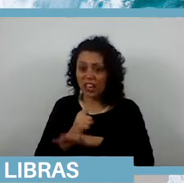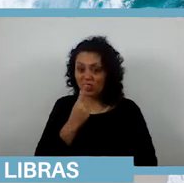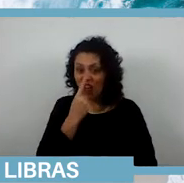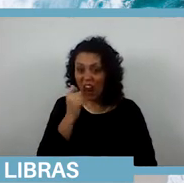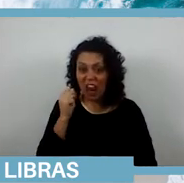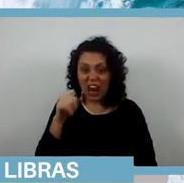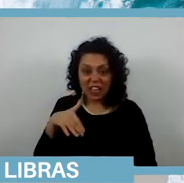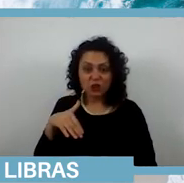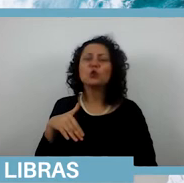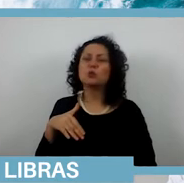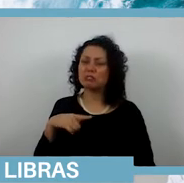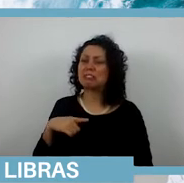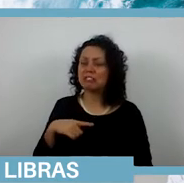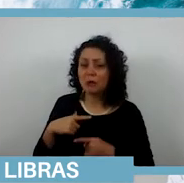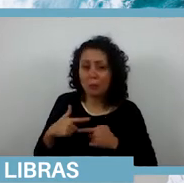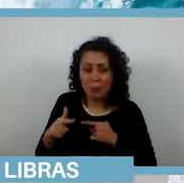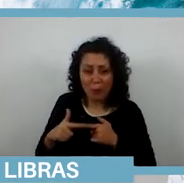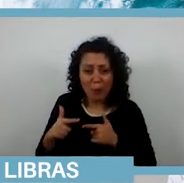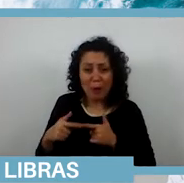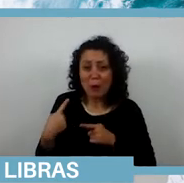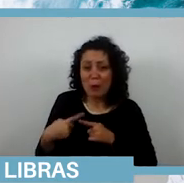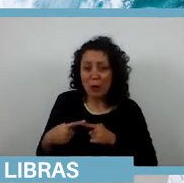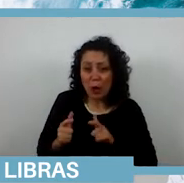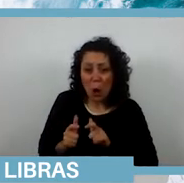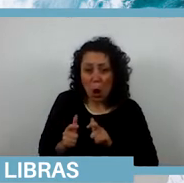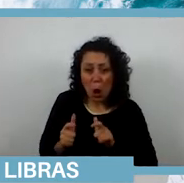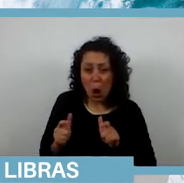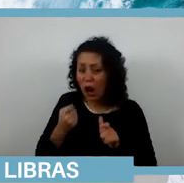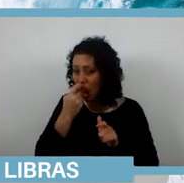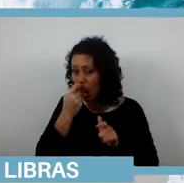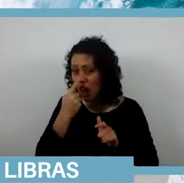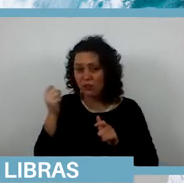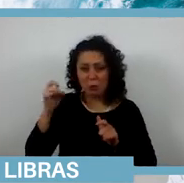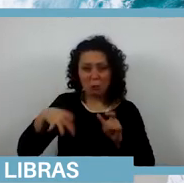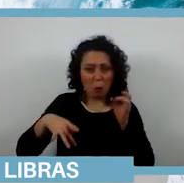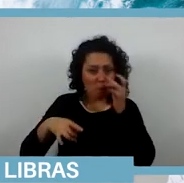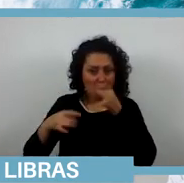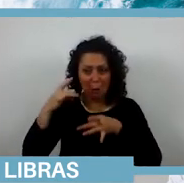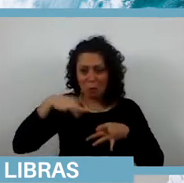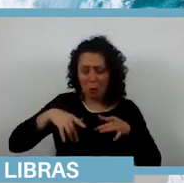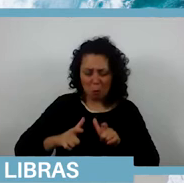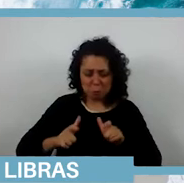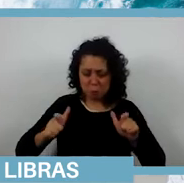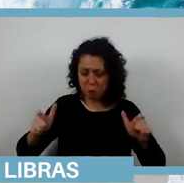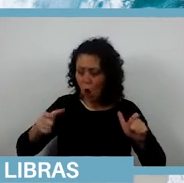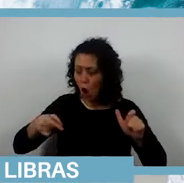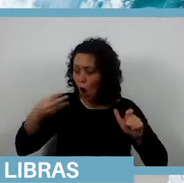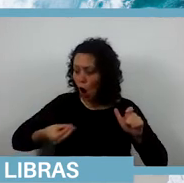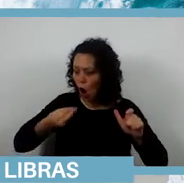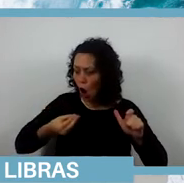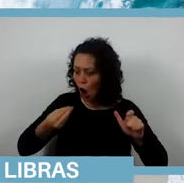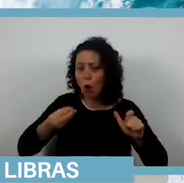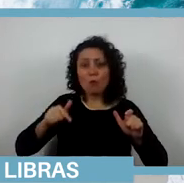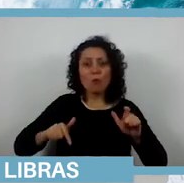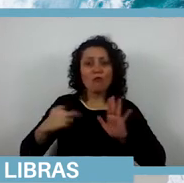uma geração de um volume de resíduos que a gente literalmente não consegue tratar né é uma quantidade muito maior do que